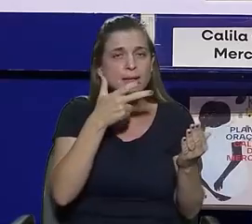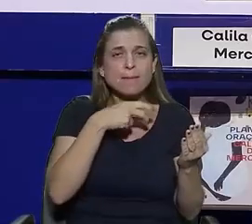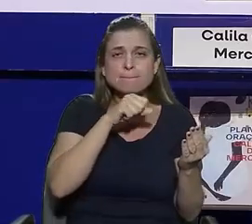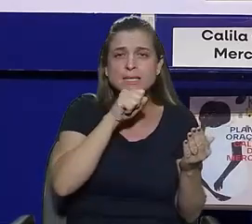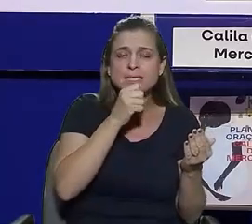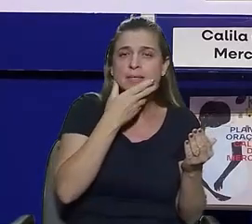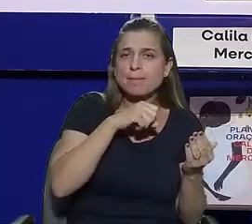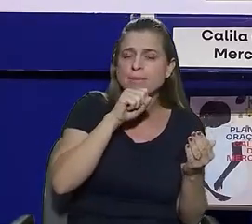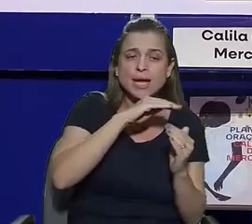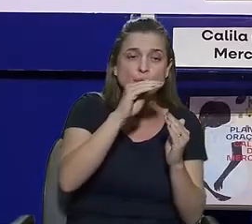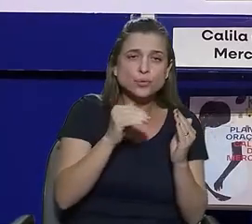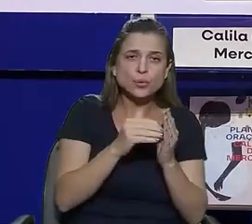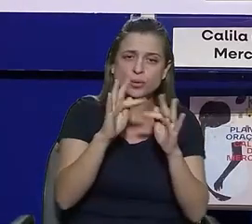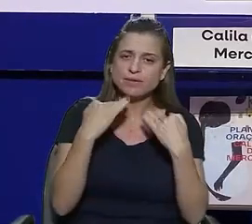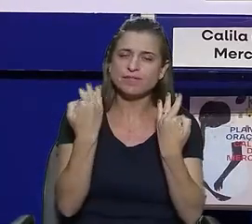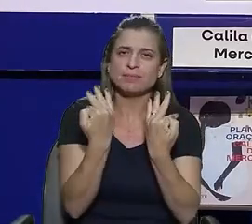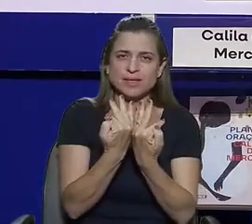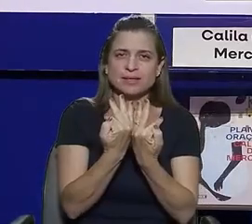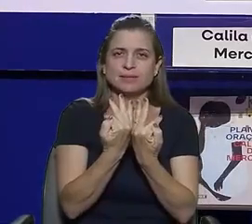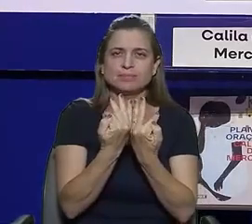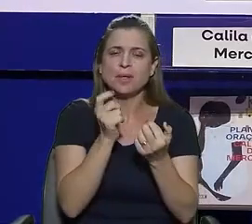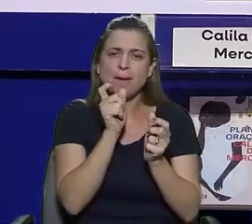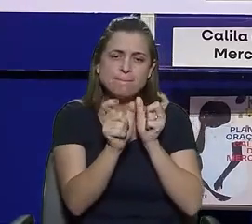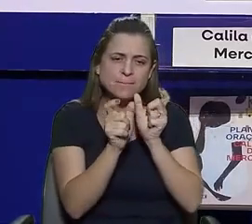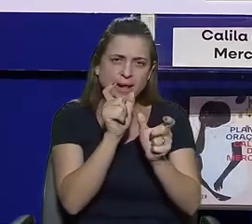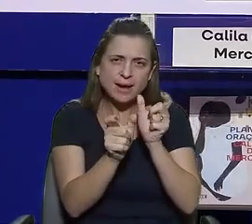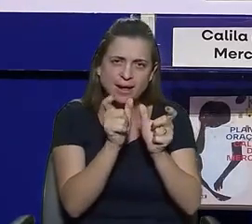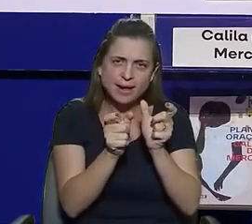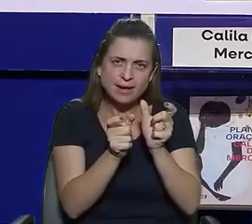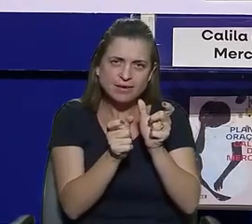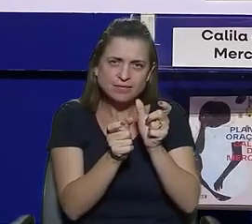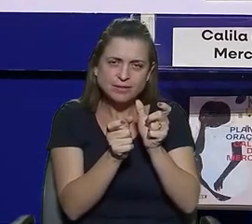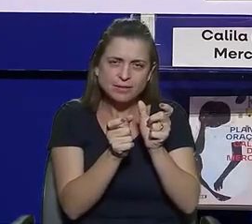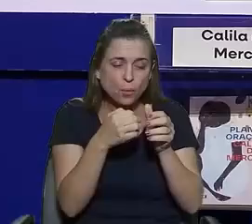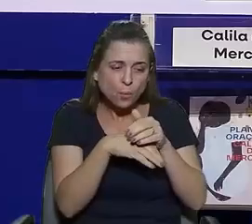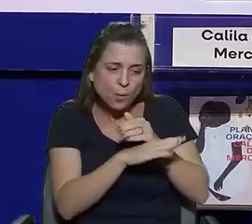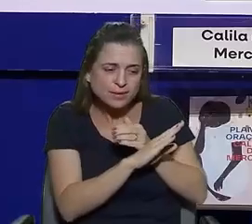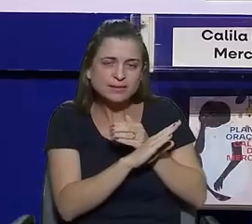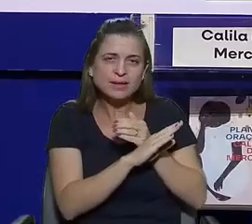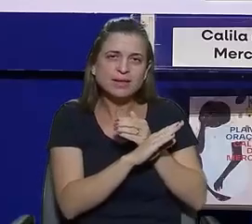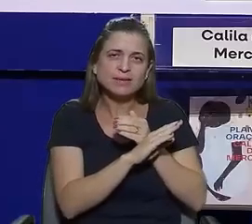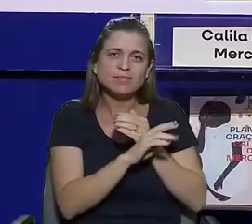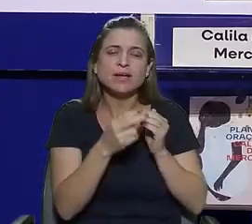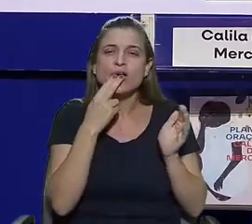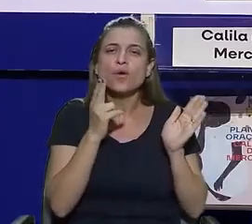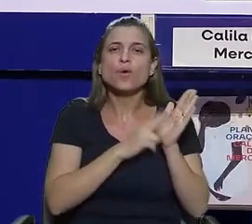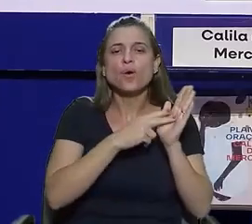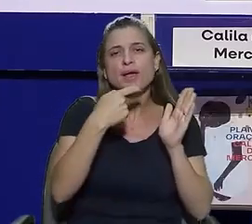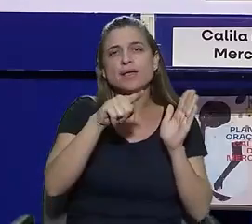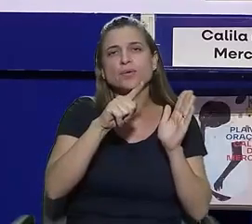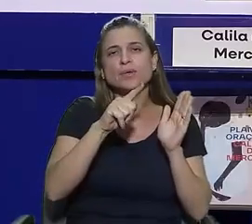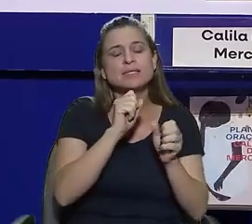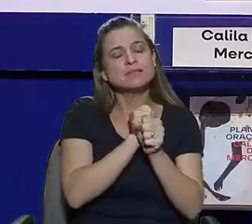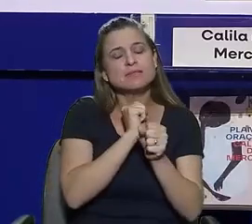escutar. Envelopava as palavras, ia aos correios e passava os dias pensando na